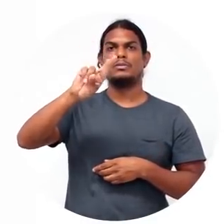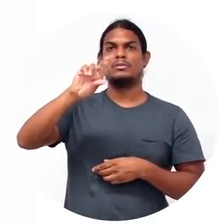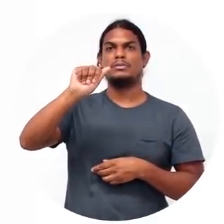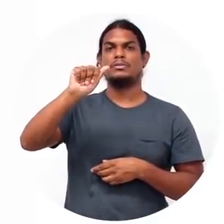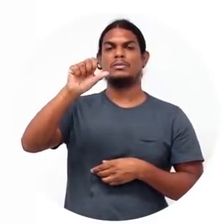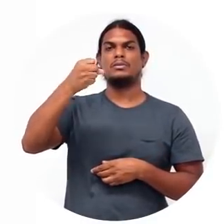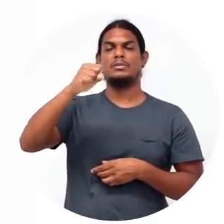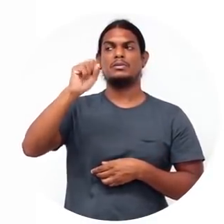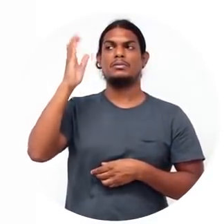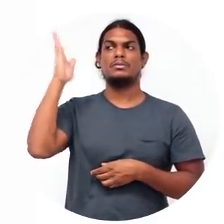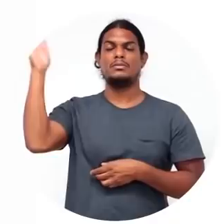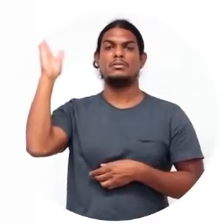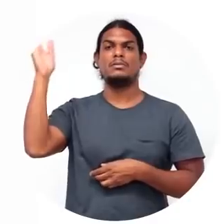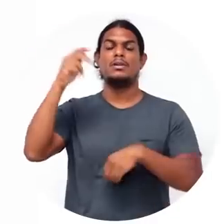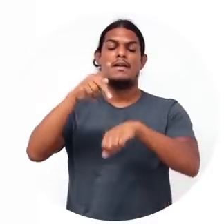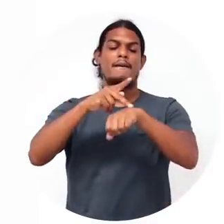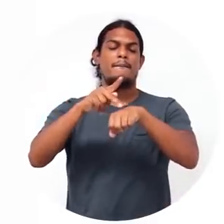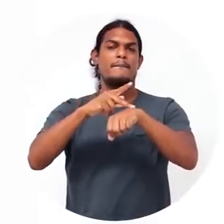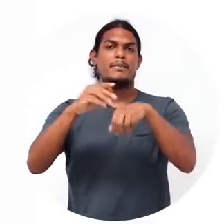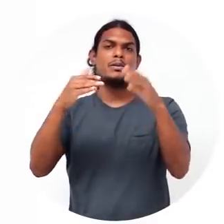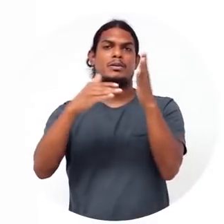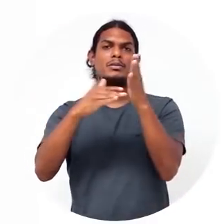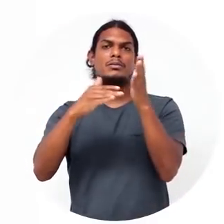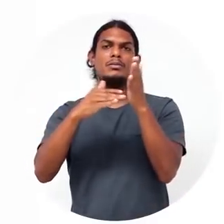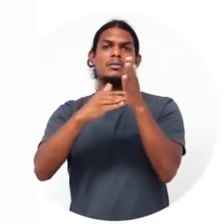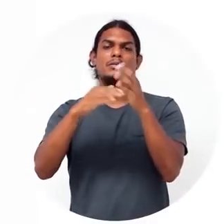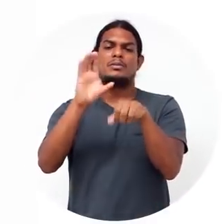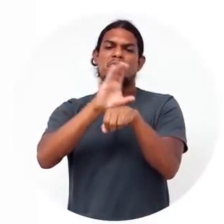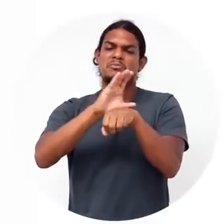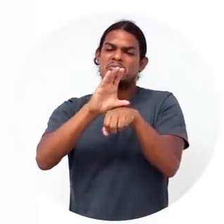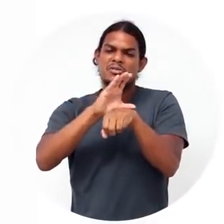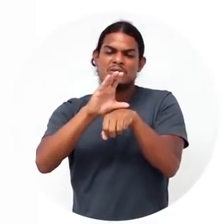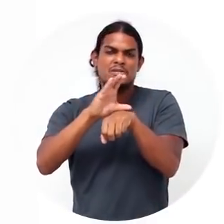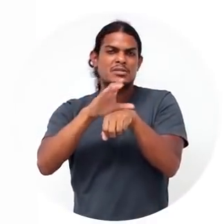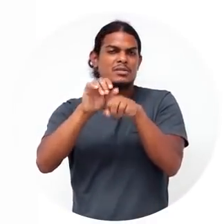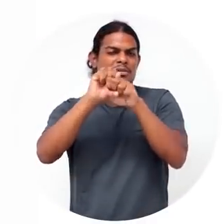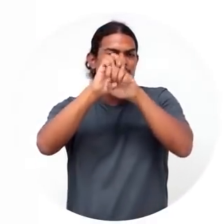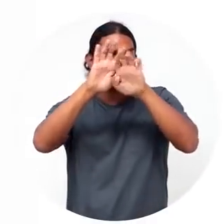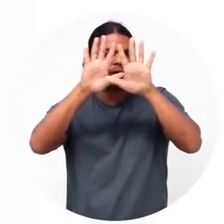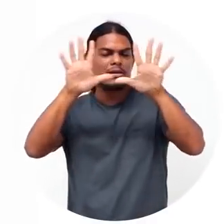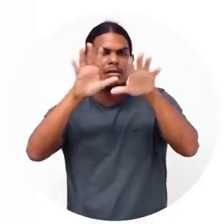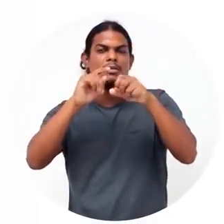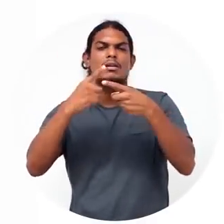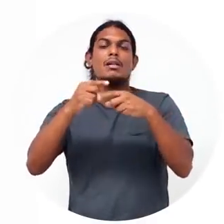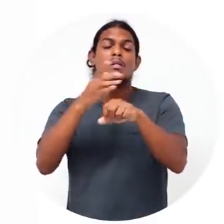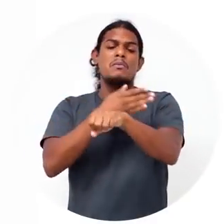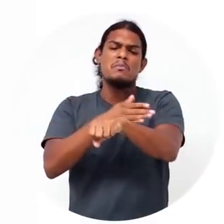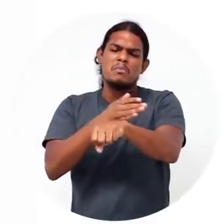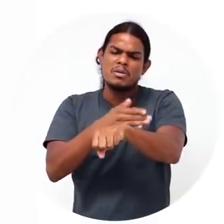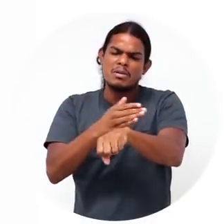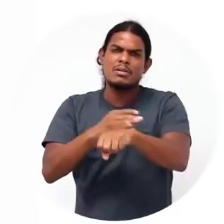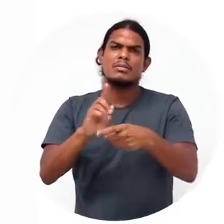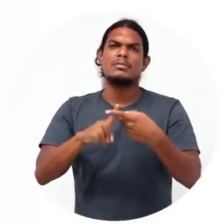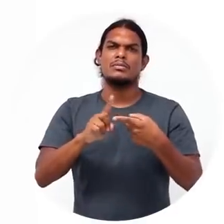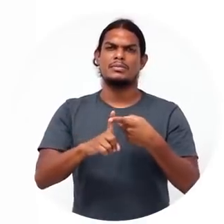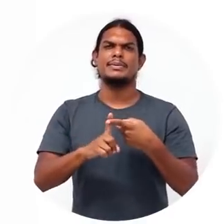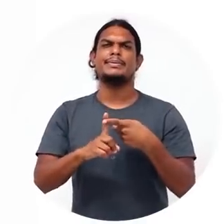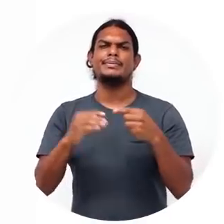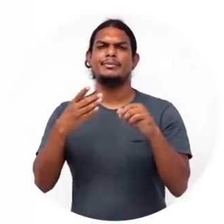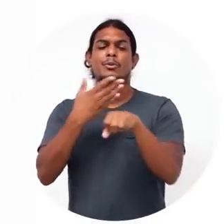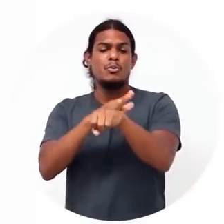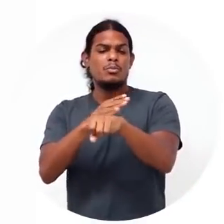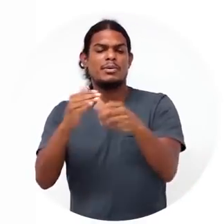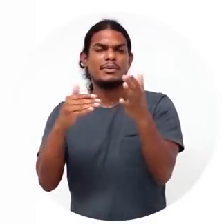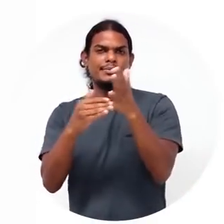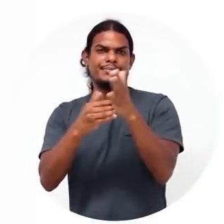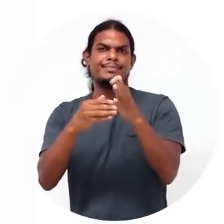vão, numa escala tonal, ela vai do preto até o cinza mais claro e vão do branco, elas vão do branco até o